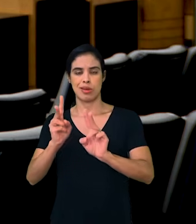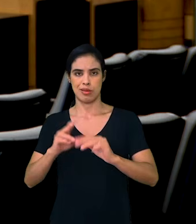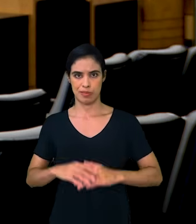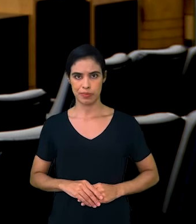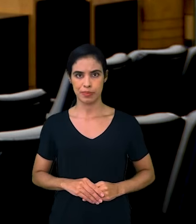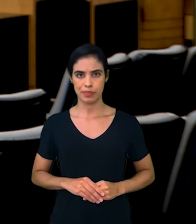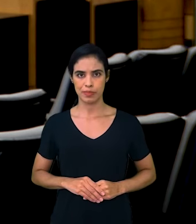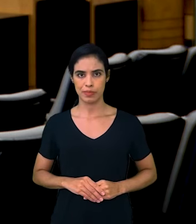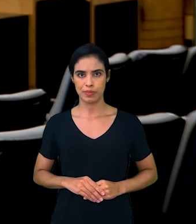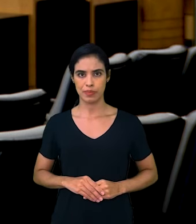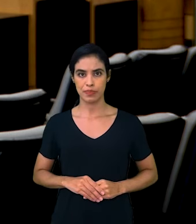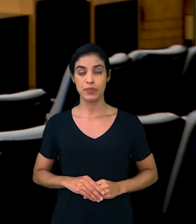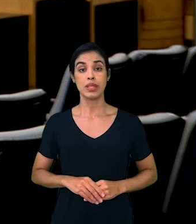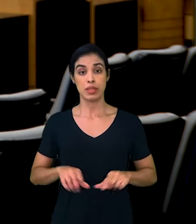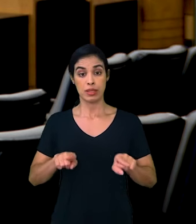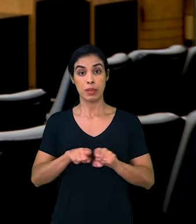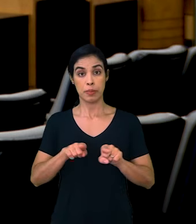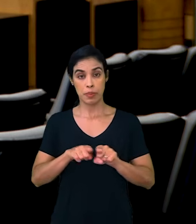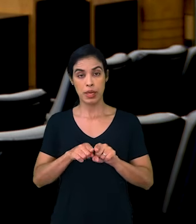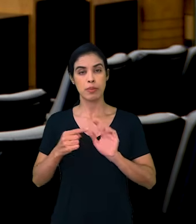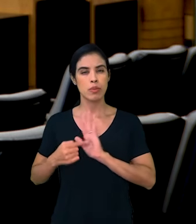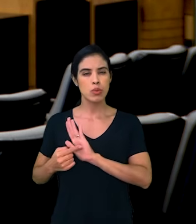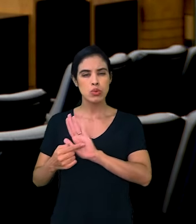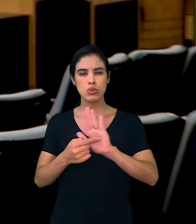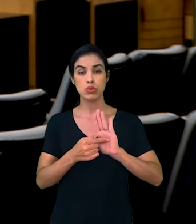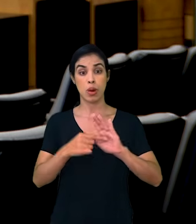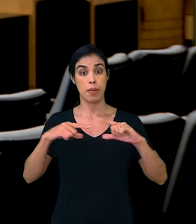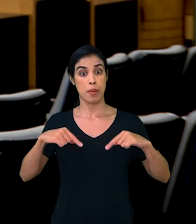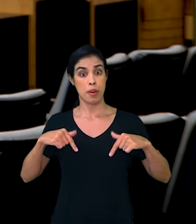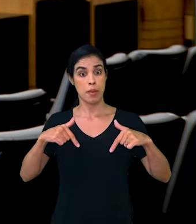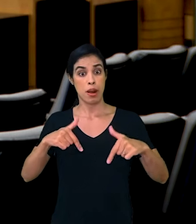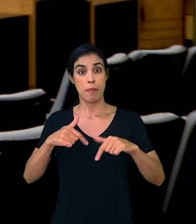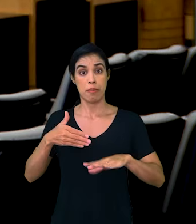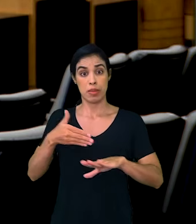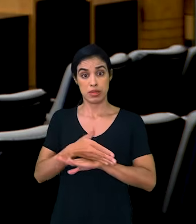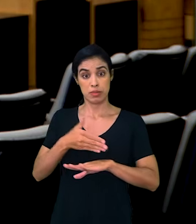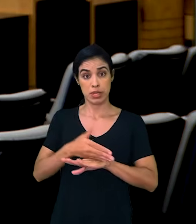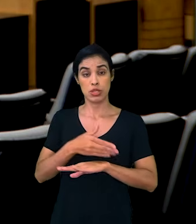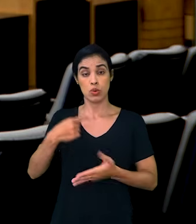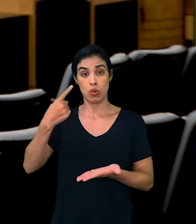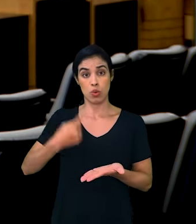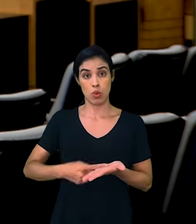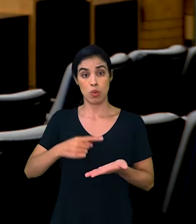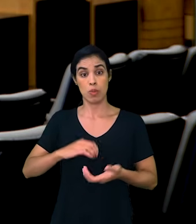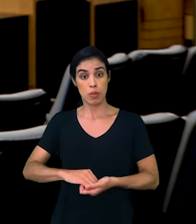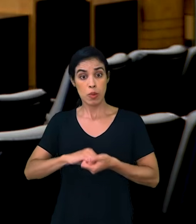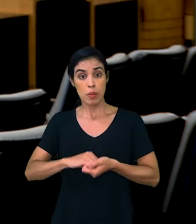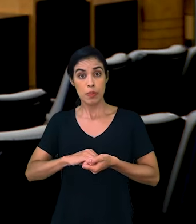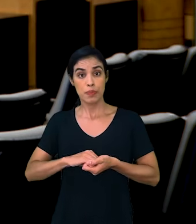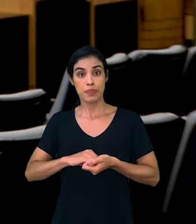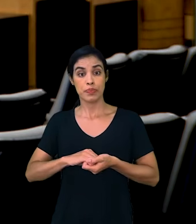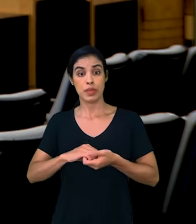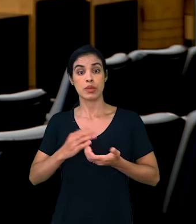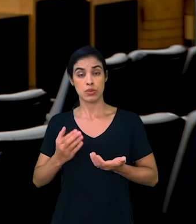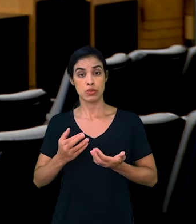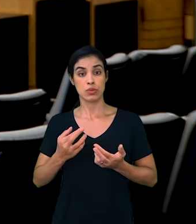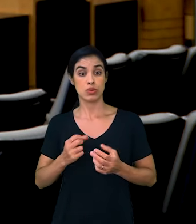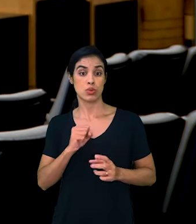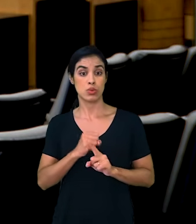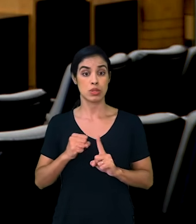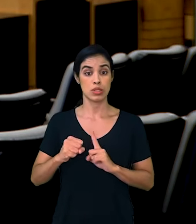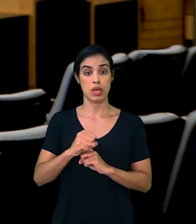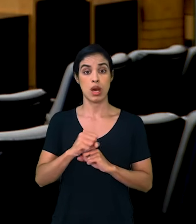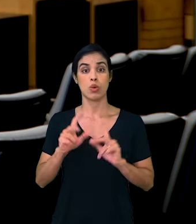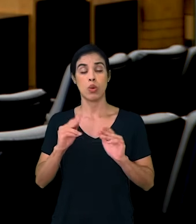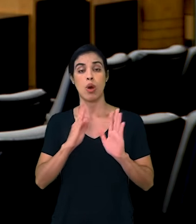poderes e atores sociais. Também foram abordadas iniciativas de compromisso social, como o acordo com a